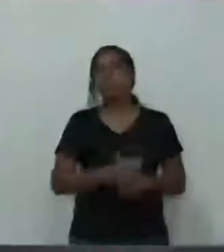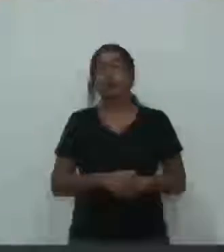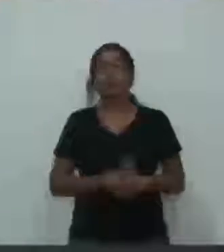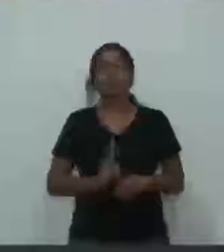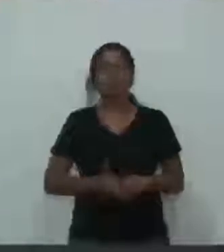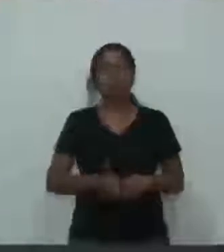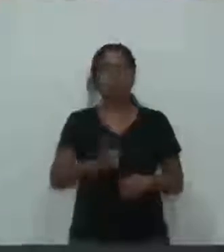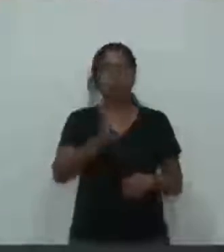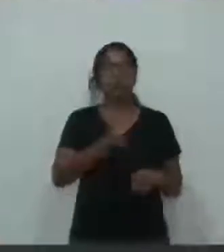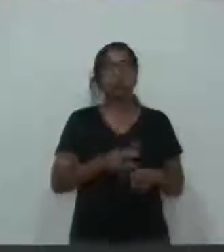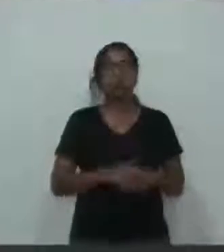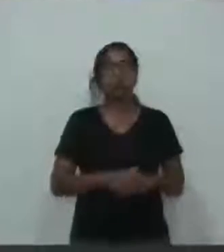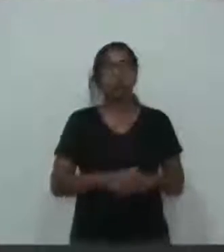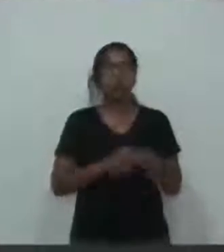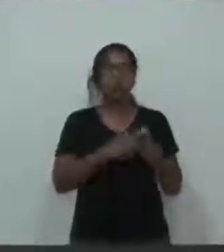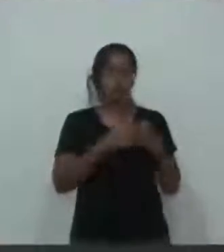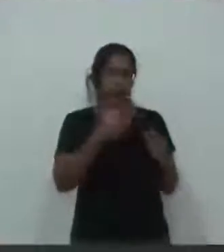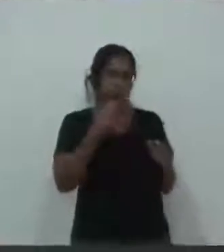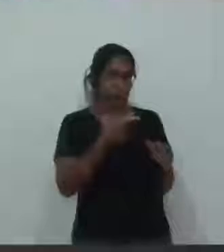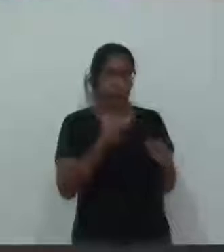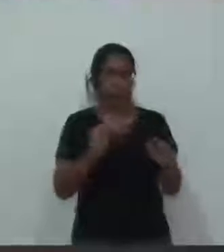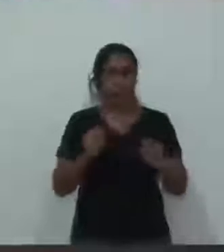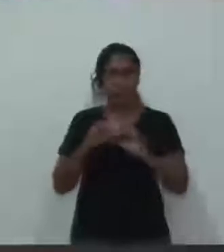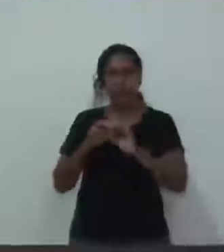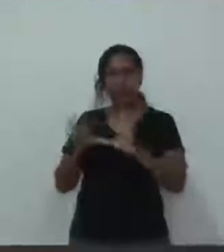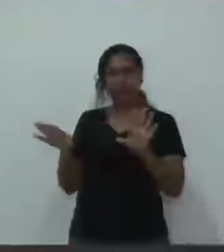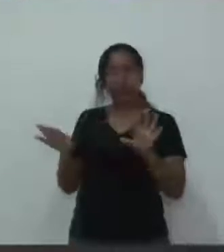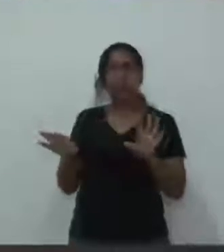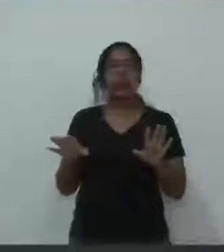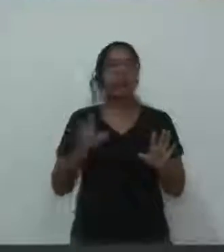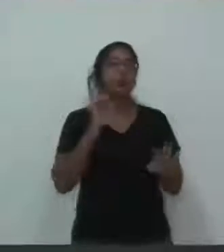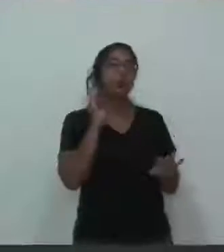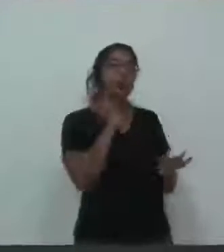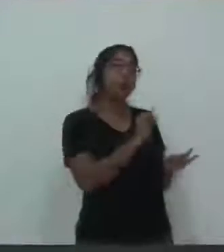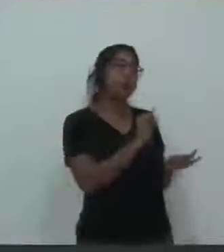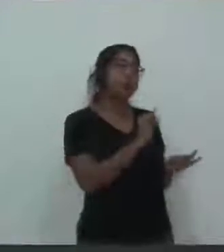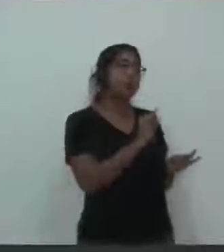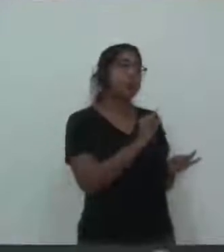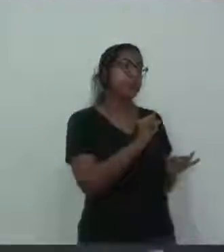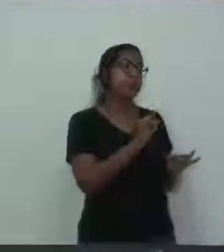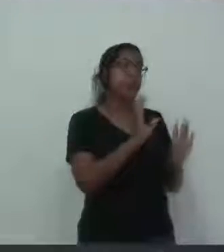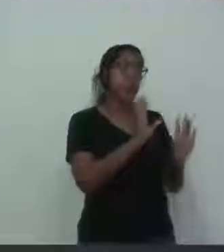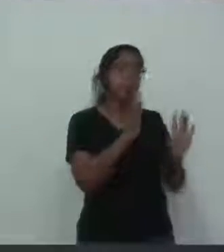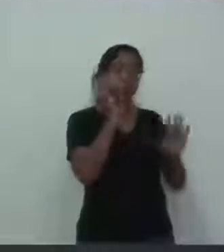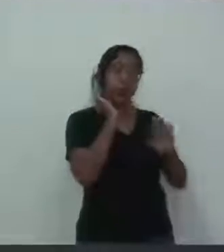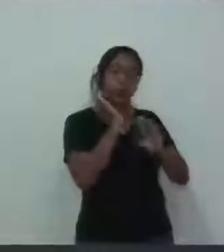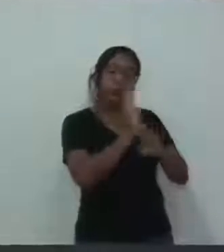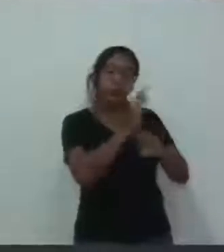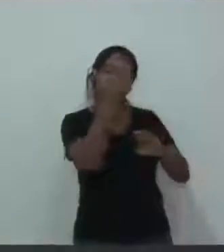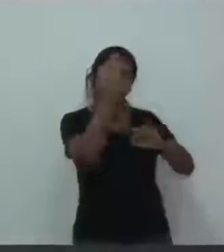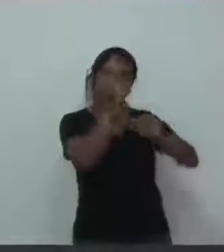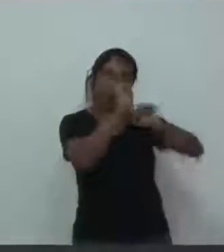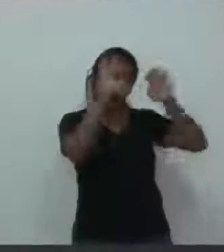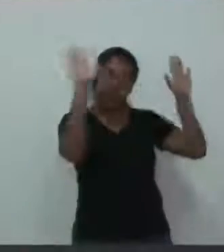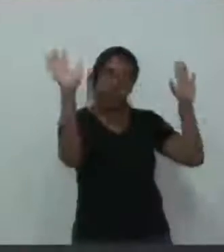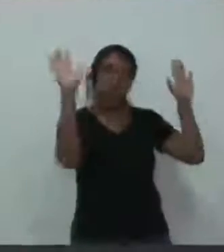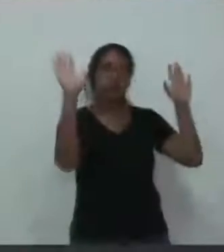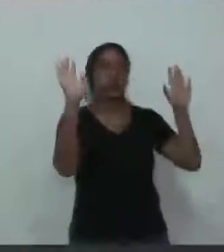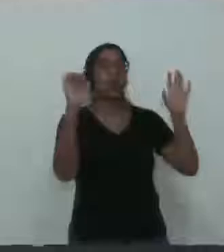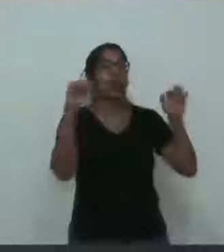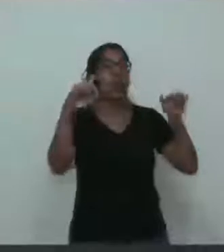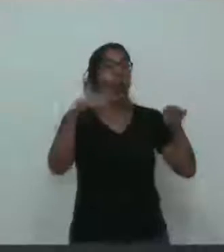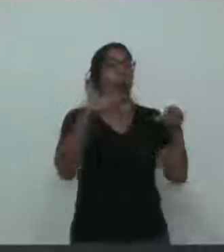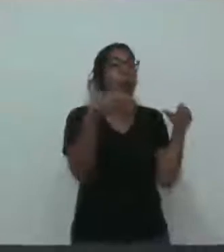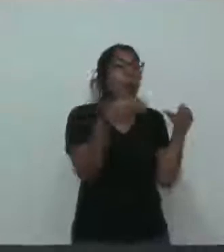Continua o encaminhamento. É a sua palavra, senhor. Tem a palavra, vereador. Só para que fique claro, nessa